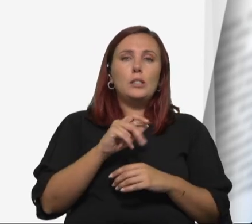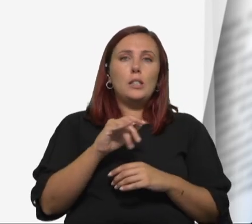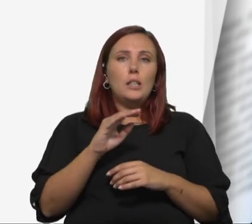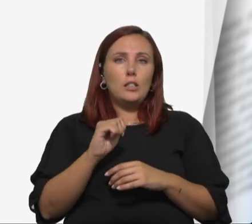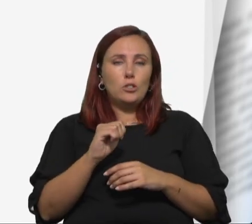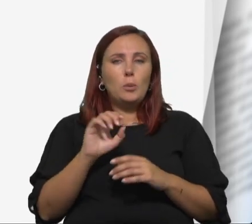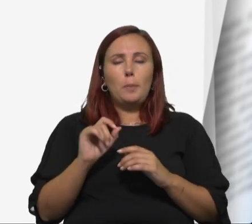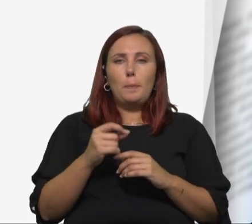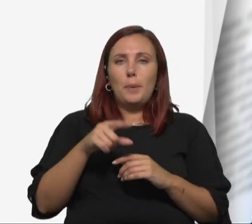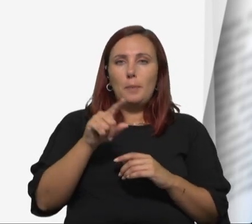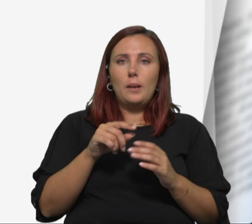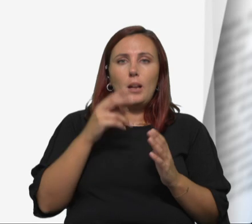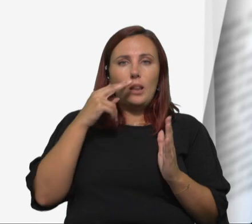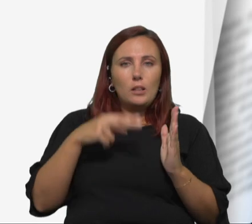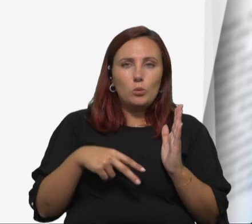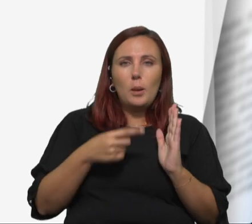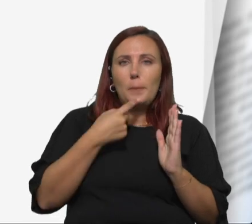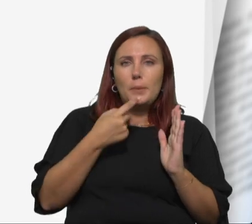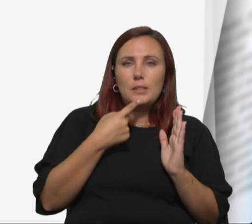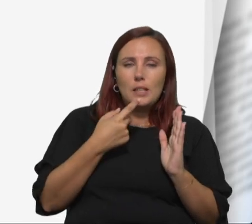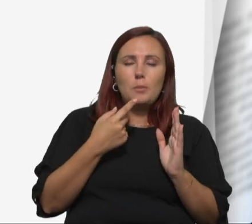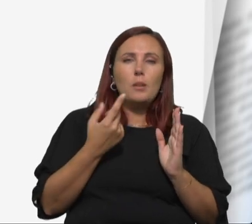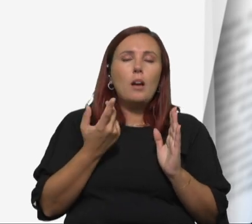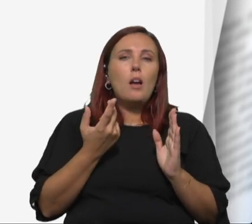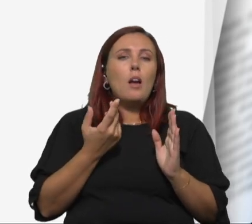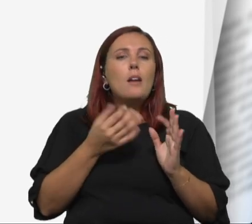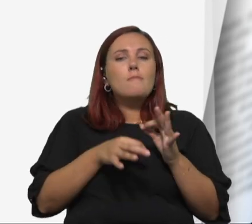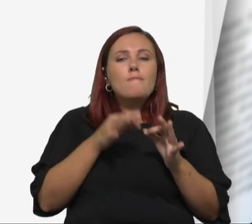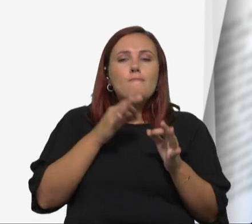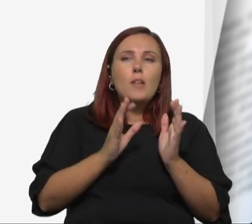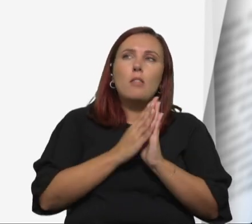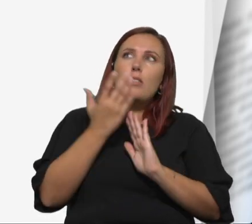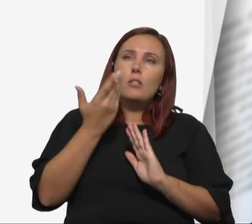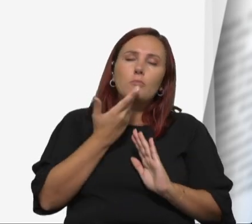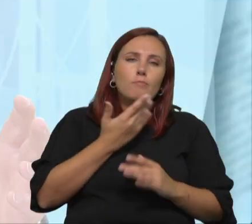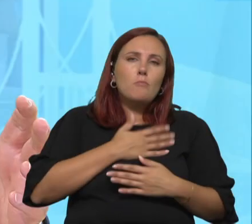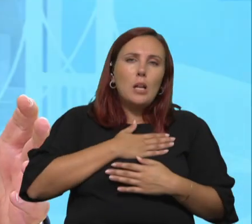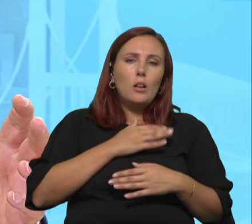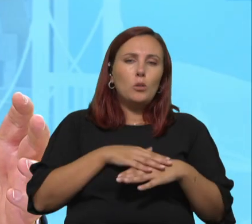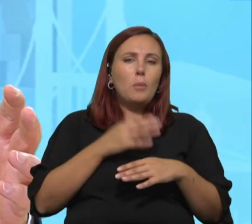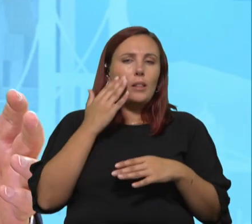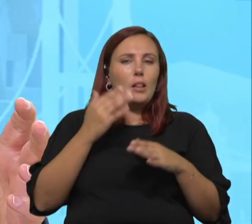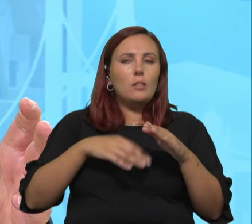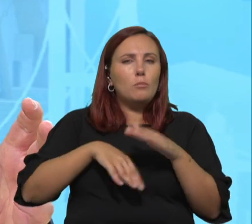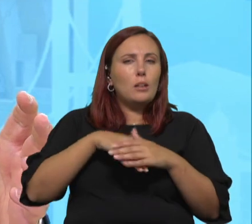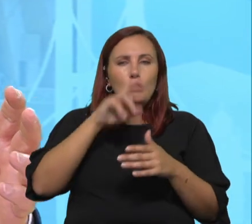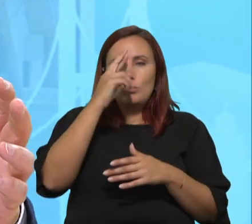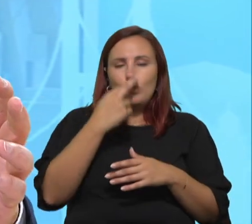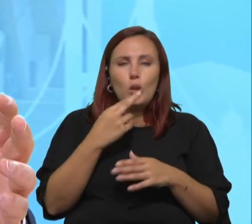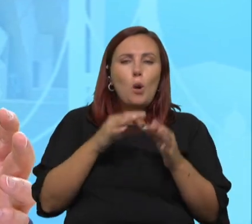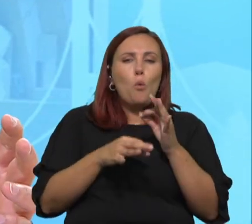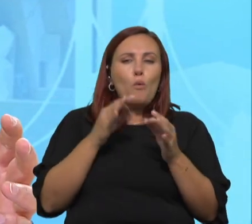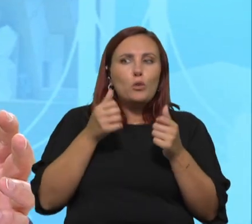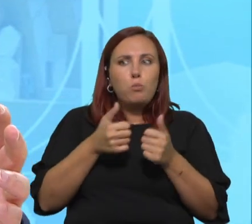nós percebemos o enamoramento de Deus pelaquela vinha. Ele faz tudo para que a vinha dê boa uva. Ele cuida,